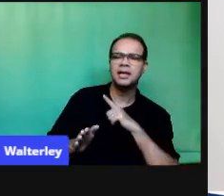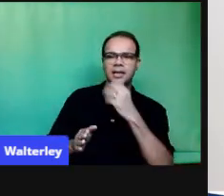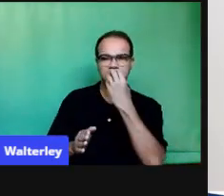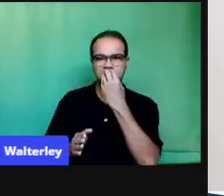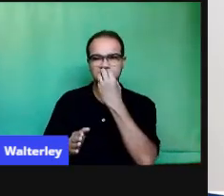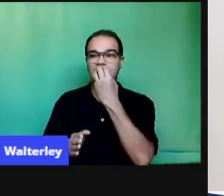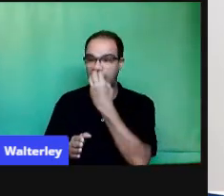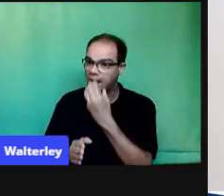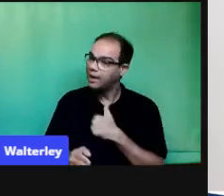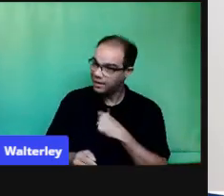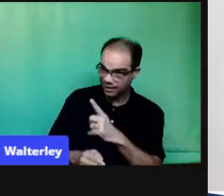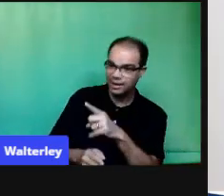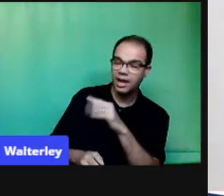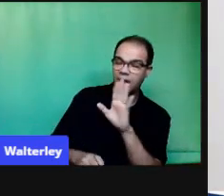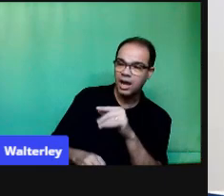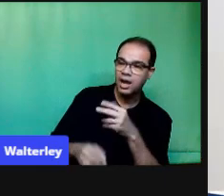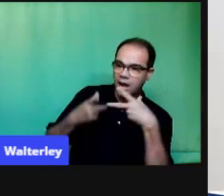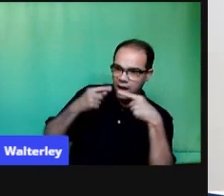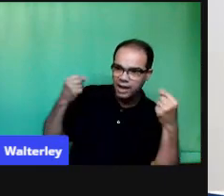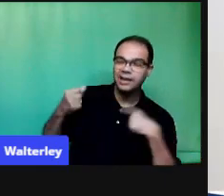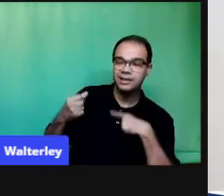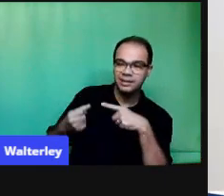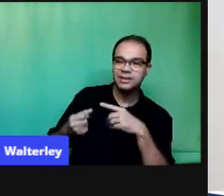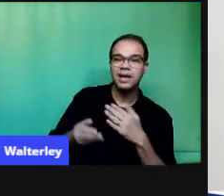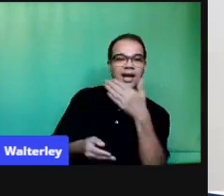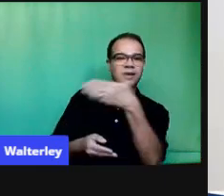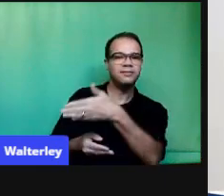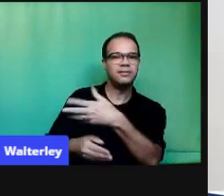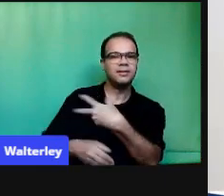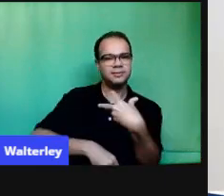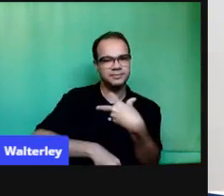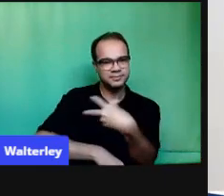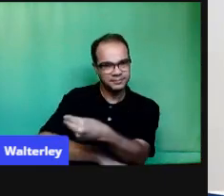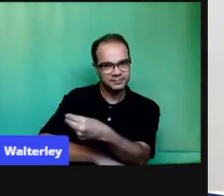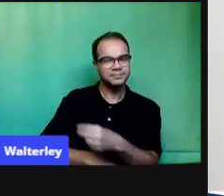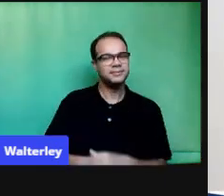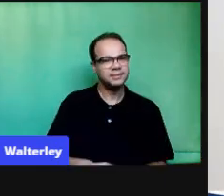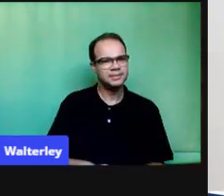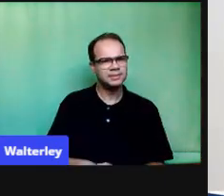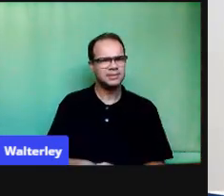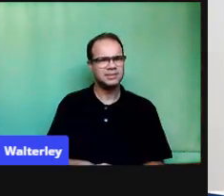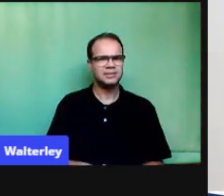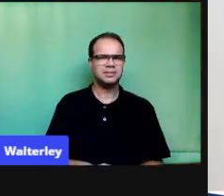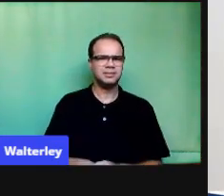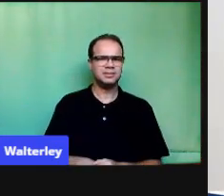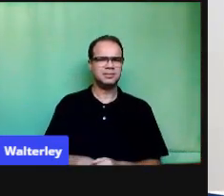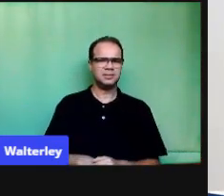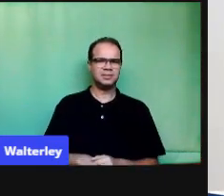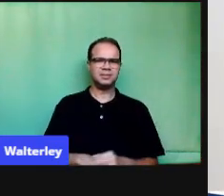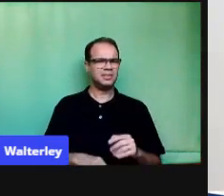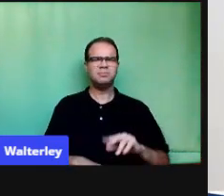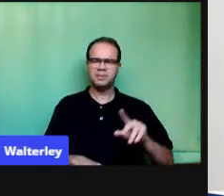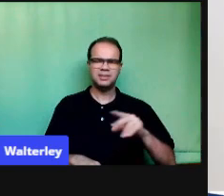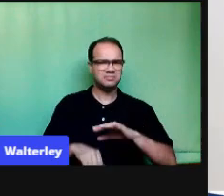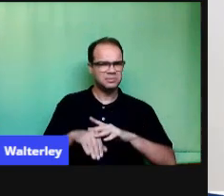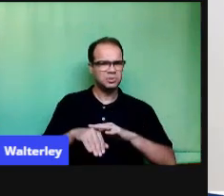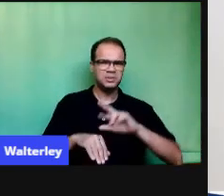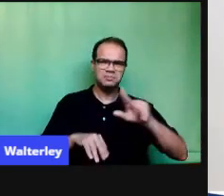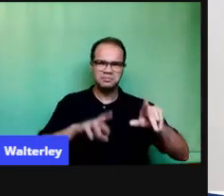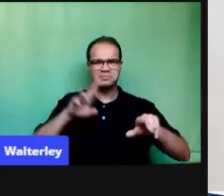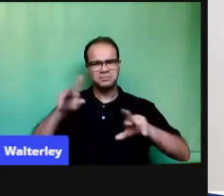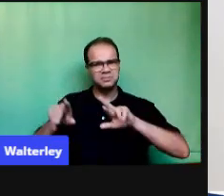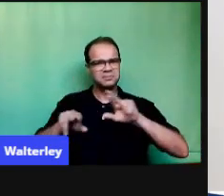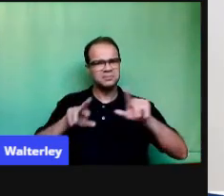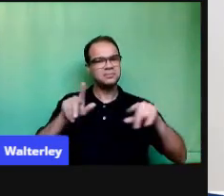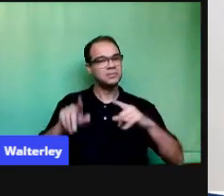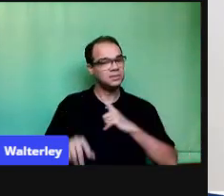que existem outras doenças também, né, algumas fúngicas, outras bacterianas, outras virais. Dentre as virais e as bacterianas, nós